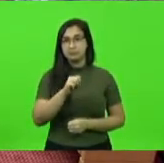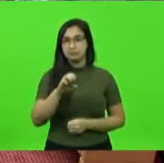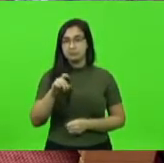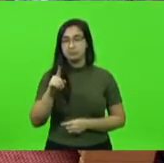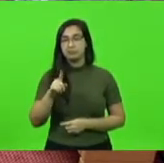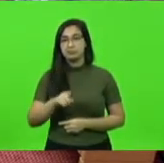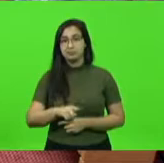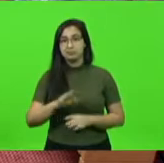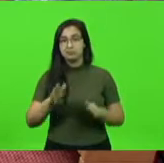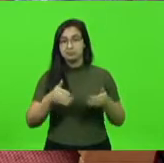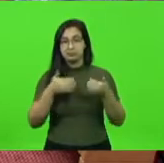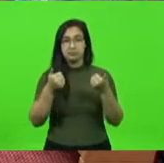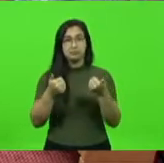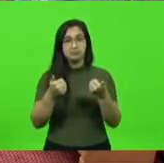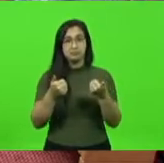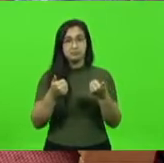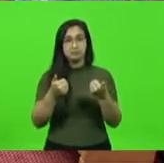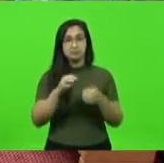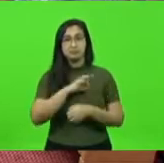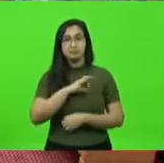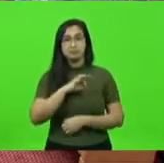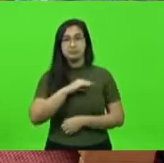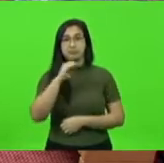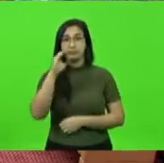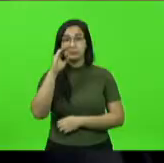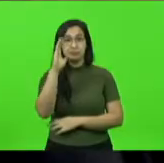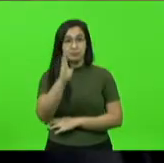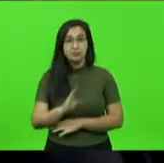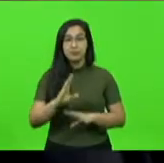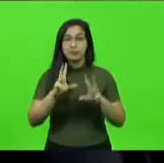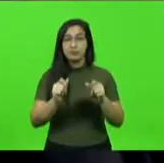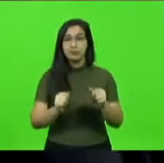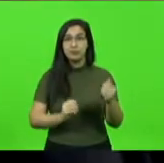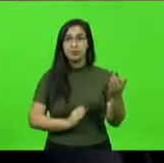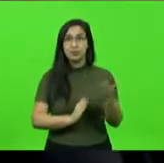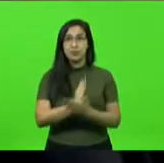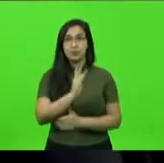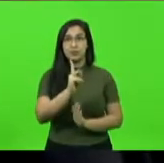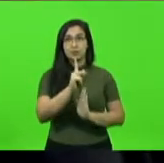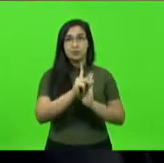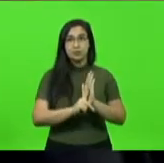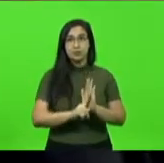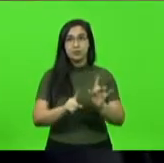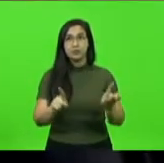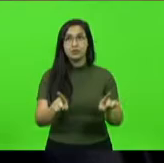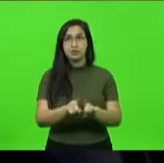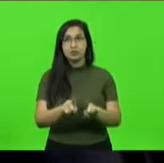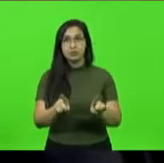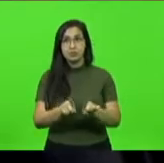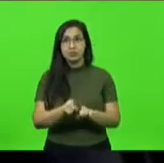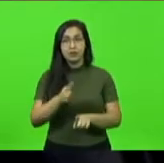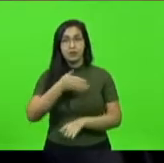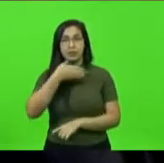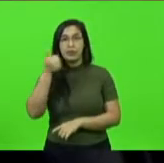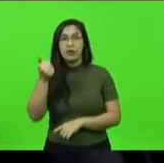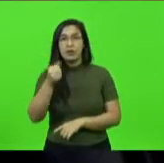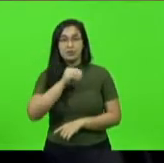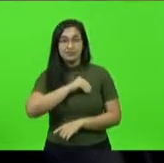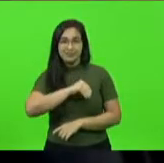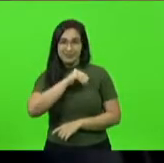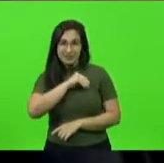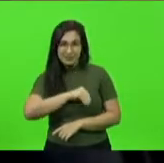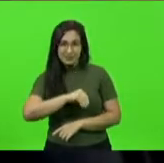a melhor polícia do Brasil, nós teremos, após a aprovação desse projeto, também a melhor remuneração